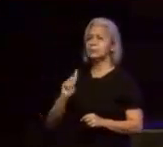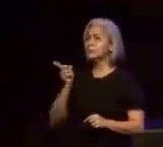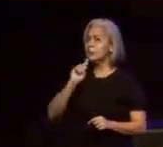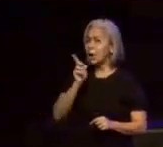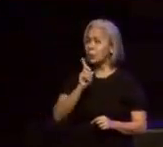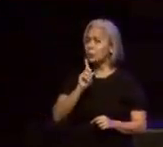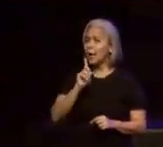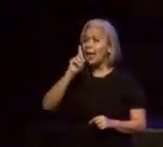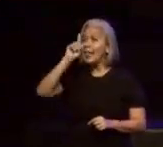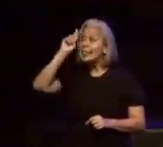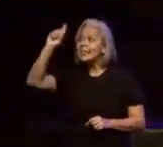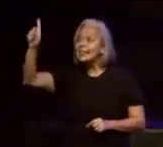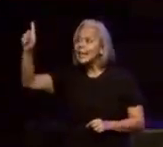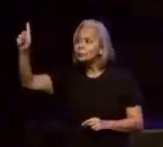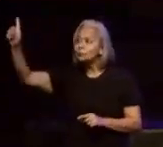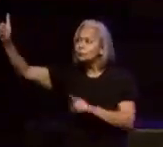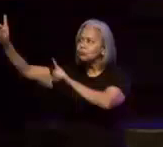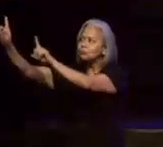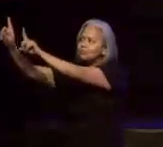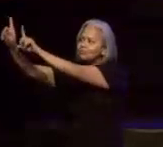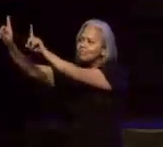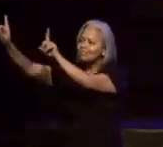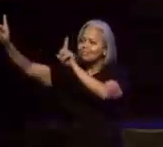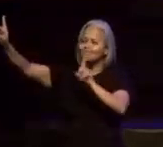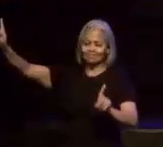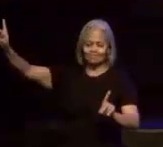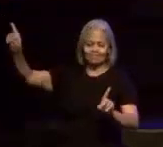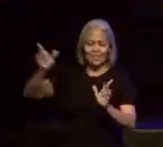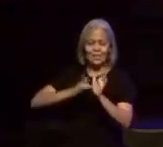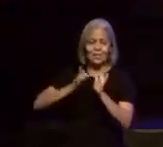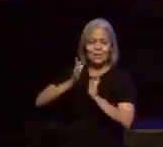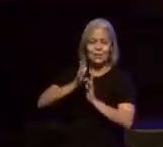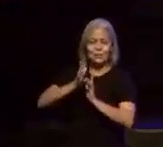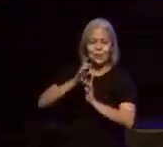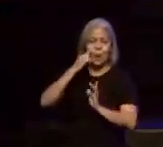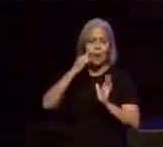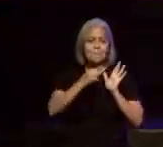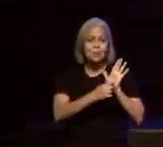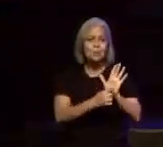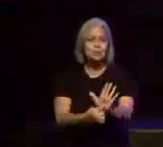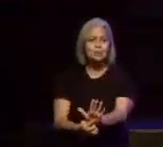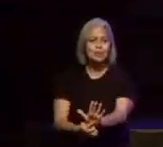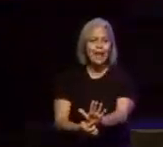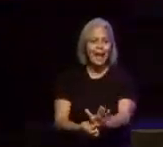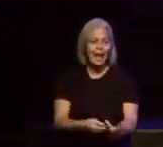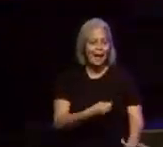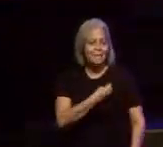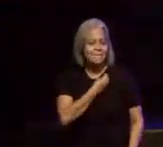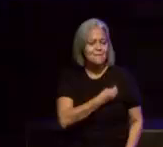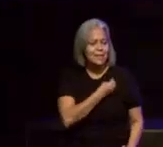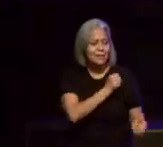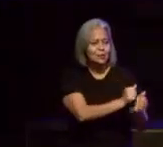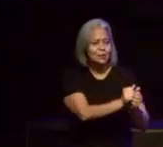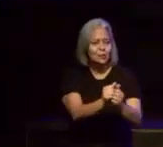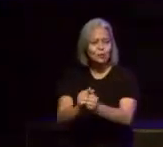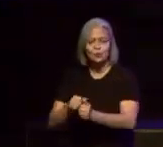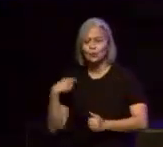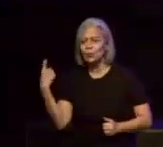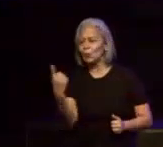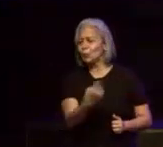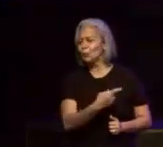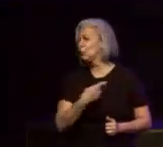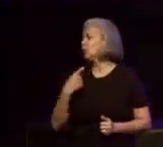Não, Deus veio para estar conosco. É o maior, é o plano perfeito dele, é o que ele mais queria.